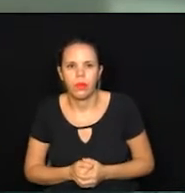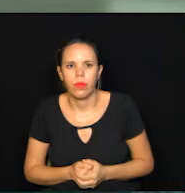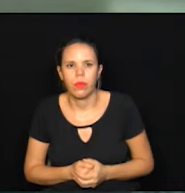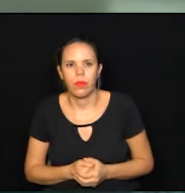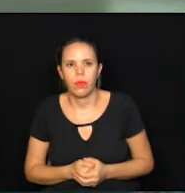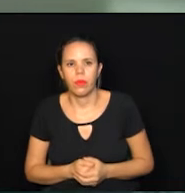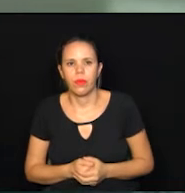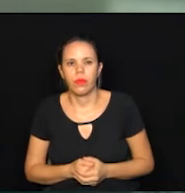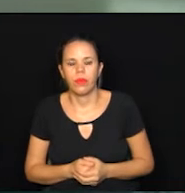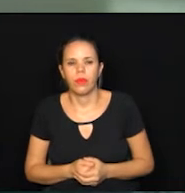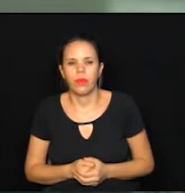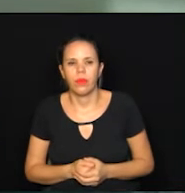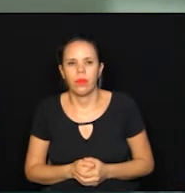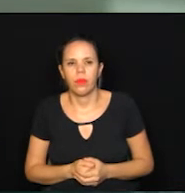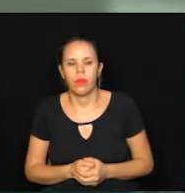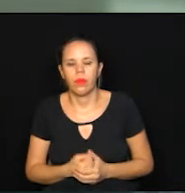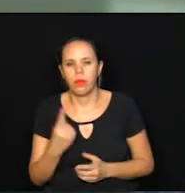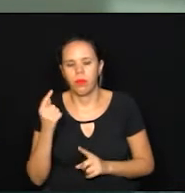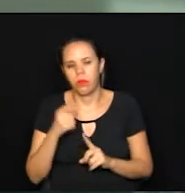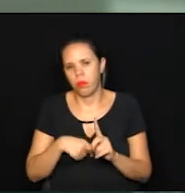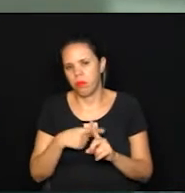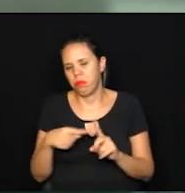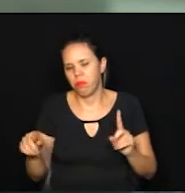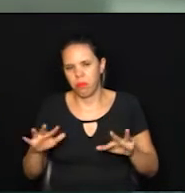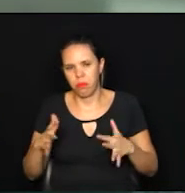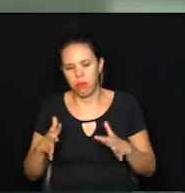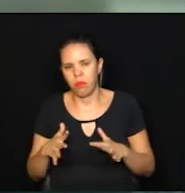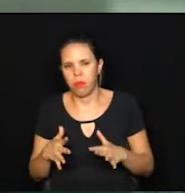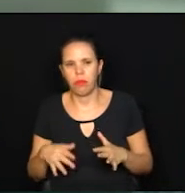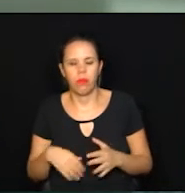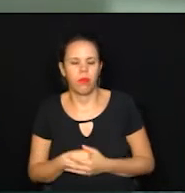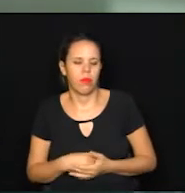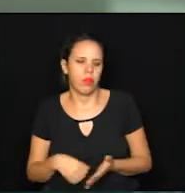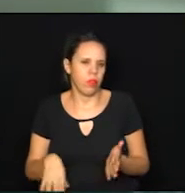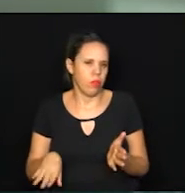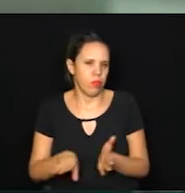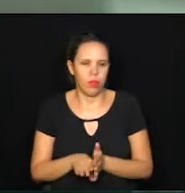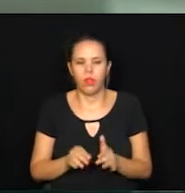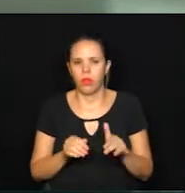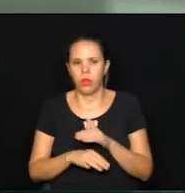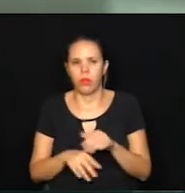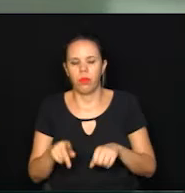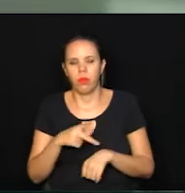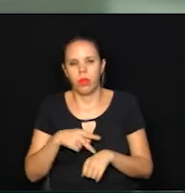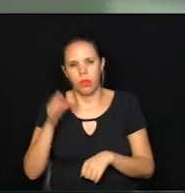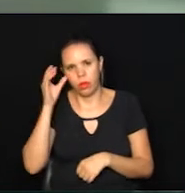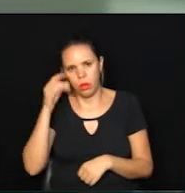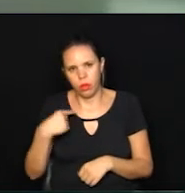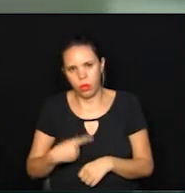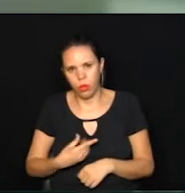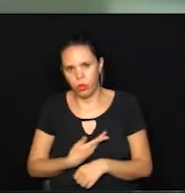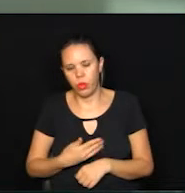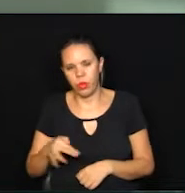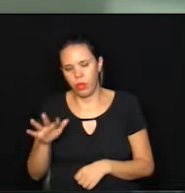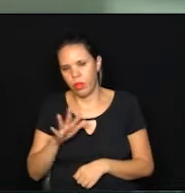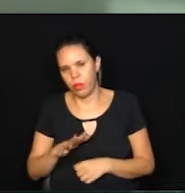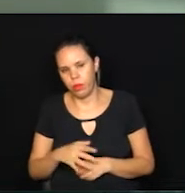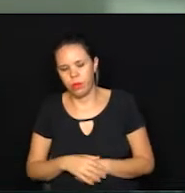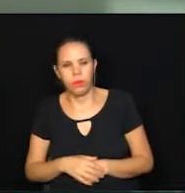insumos. Uma coisa de um mês e meio, os insumos estavam retidos na China, o governo federal